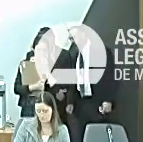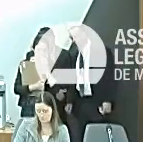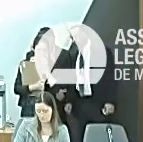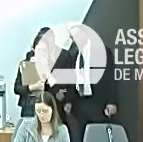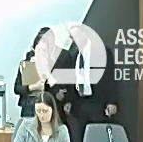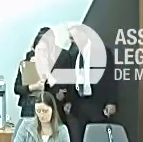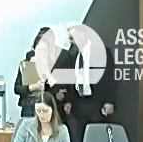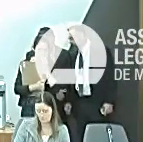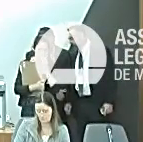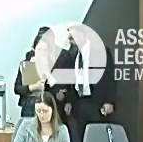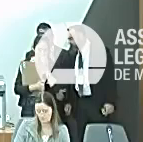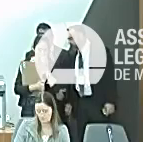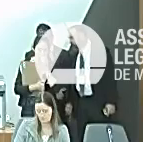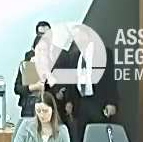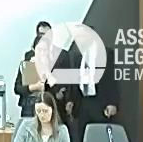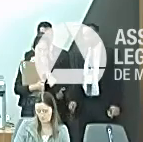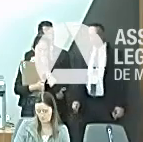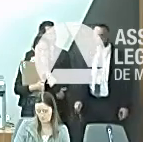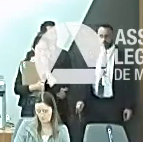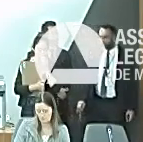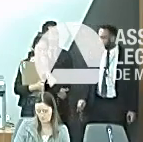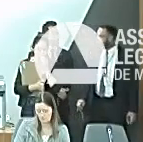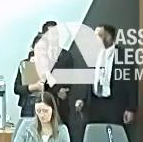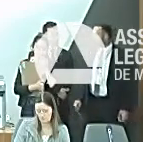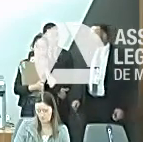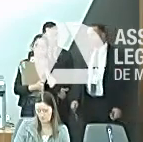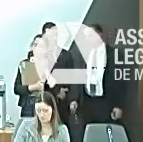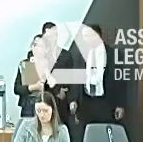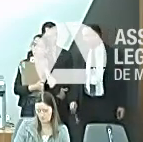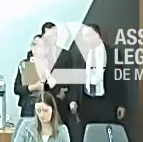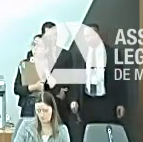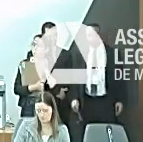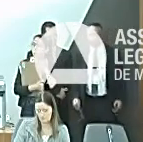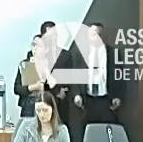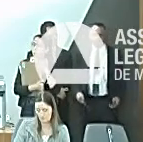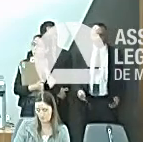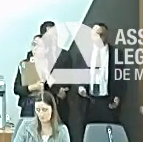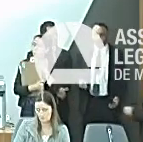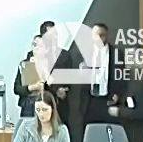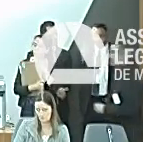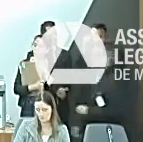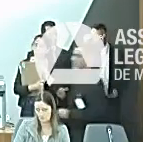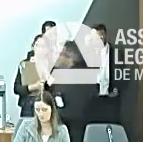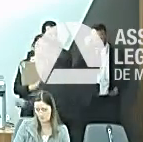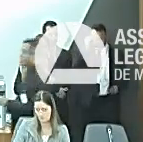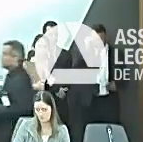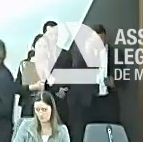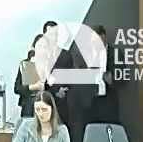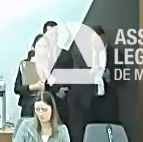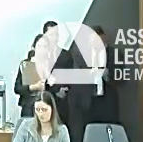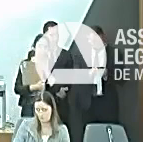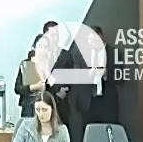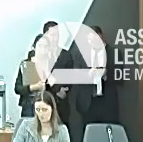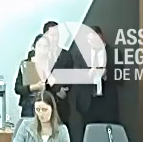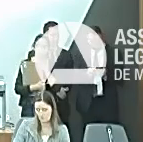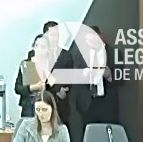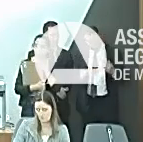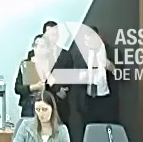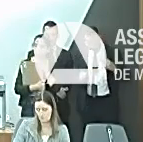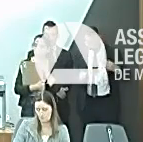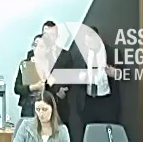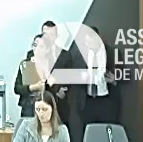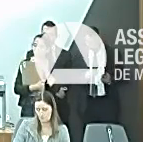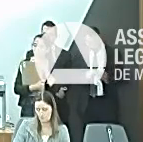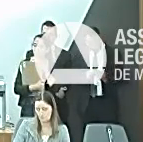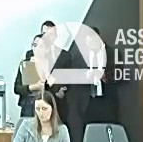secretaria de estado de justiça e segurança pública que neste ato está representando os filmar uma mário